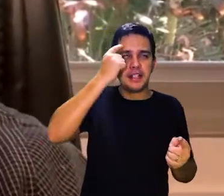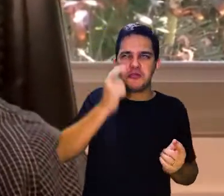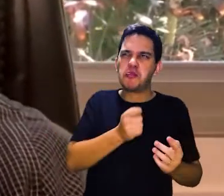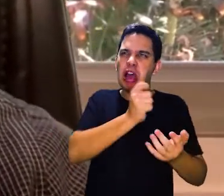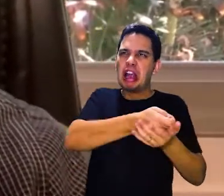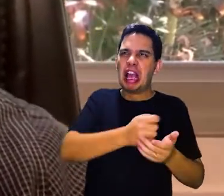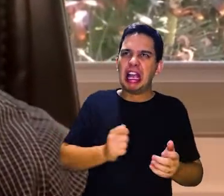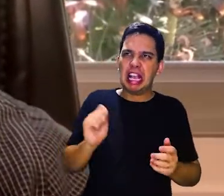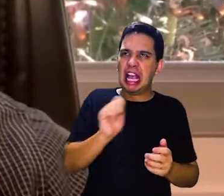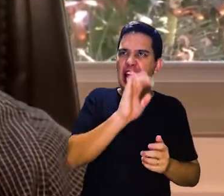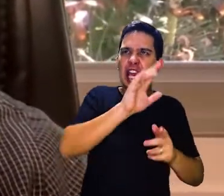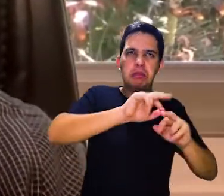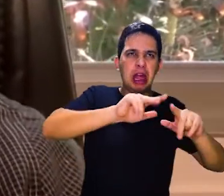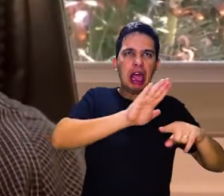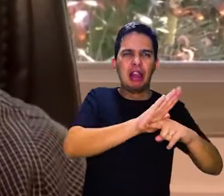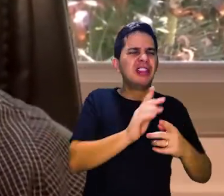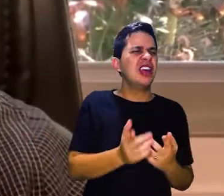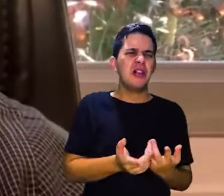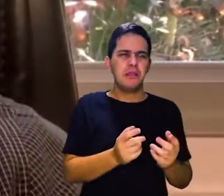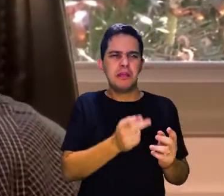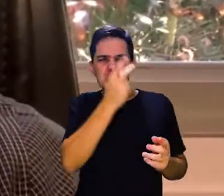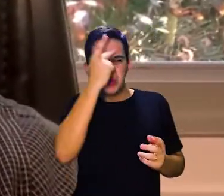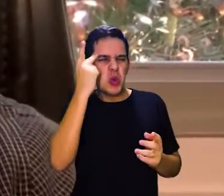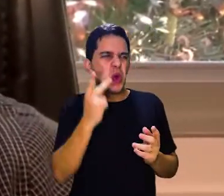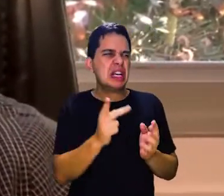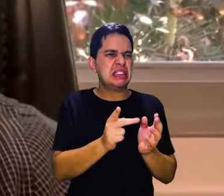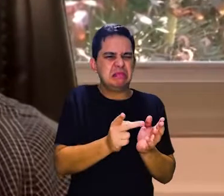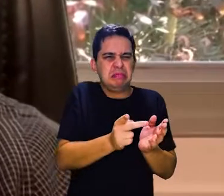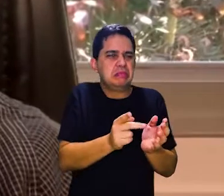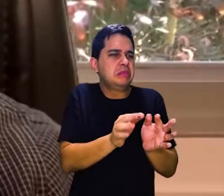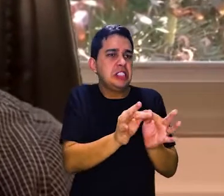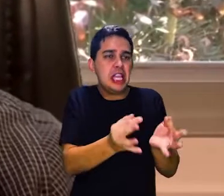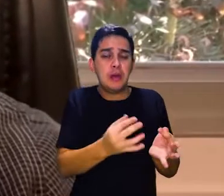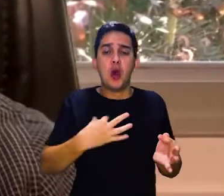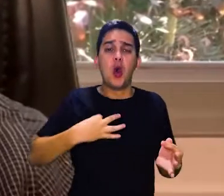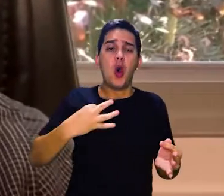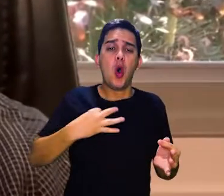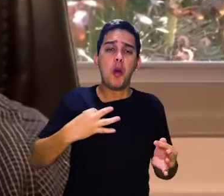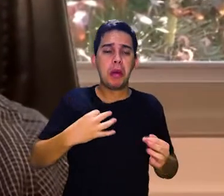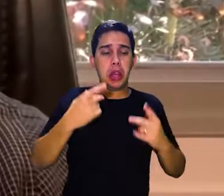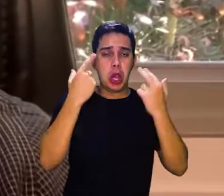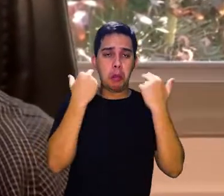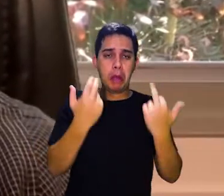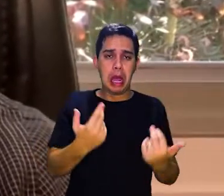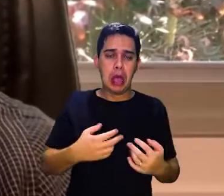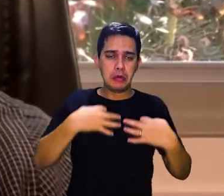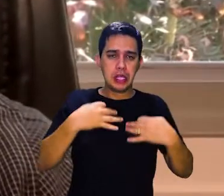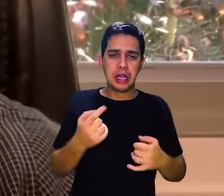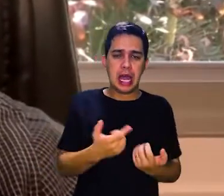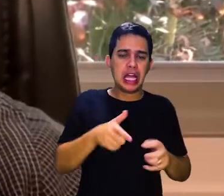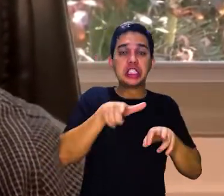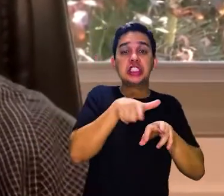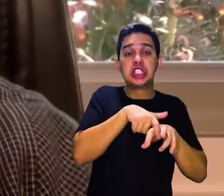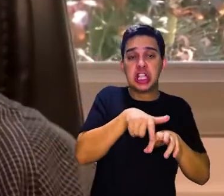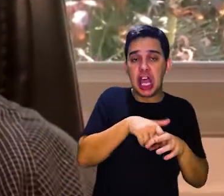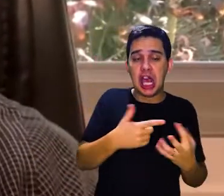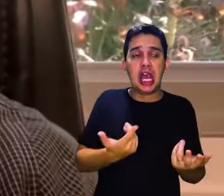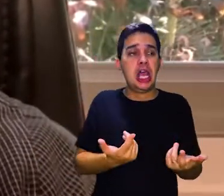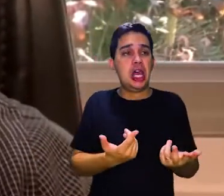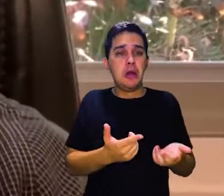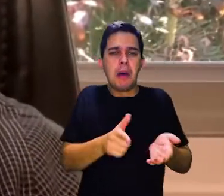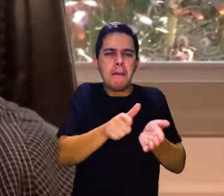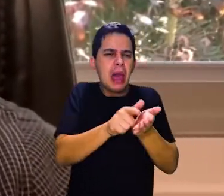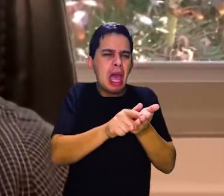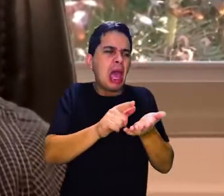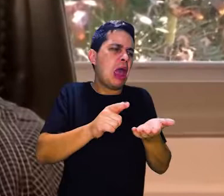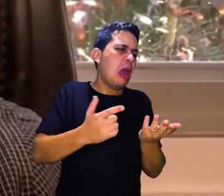tempo um sanitário imundo. Quer dizer, o turista que encontra isso fica decepcionado, não só por causa